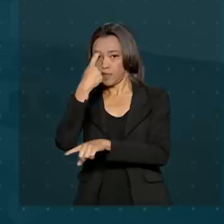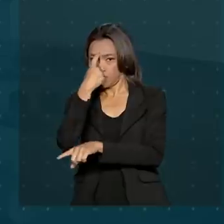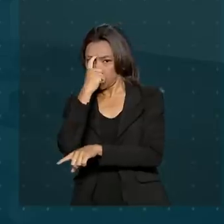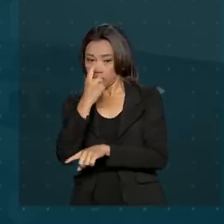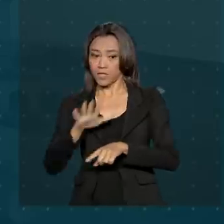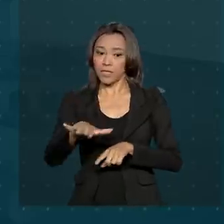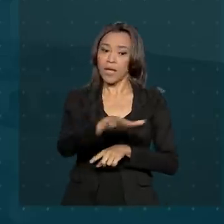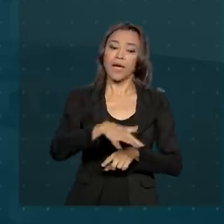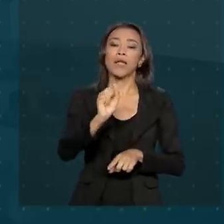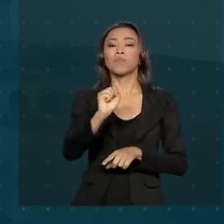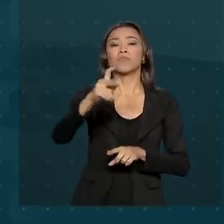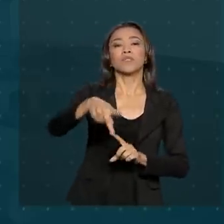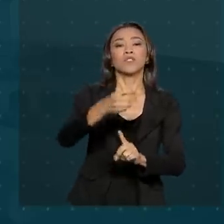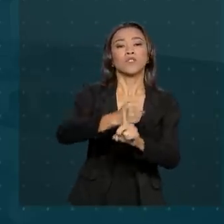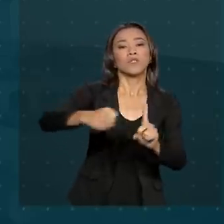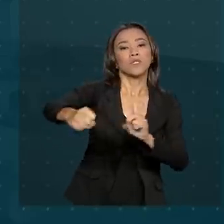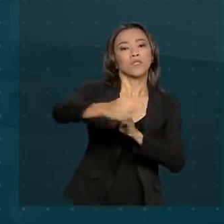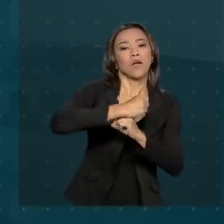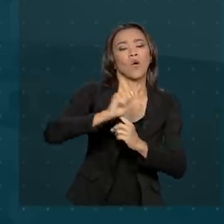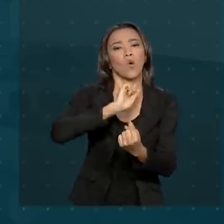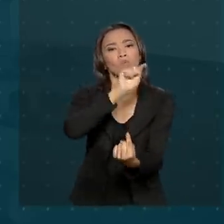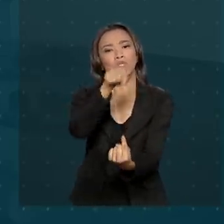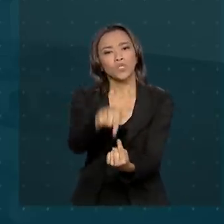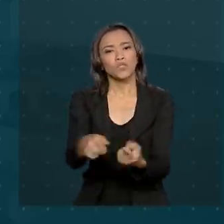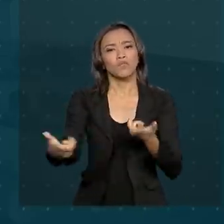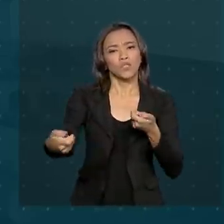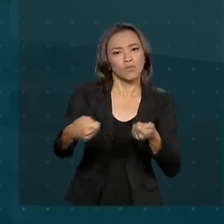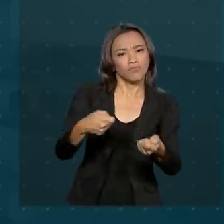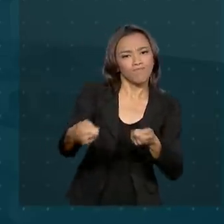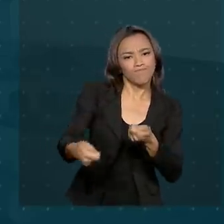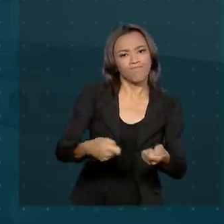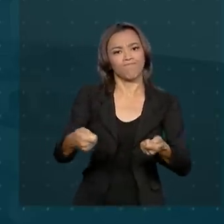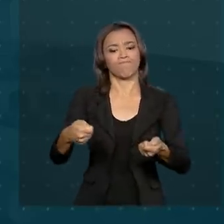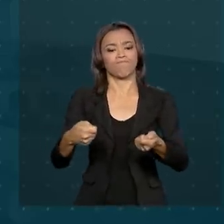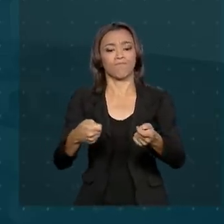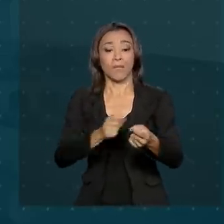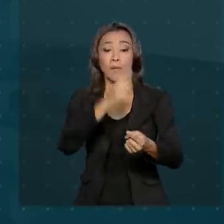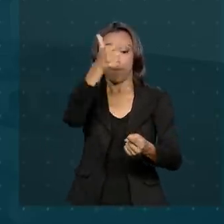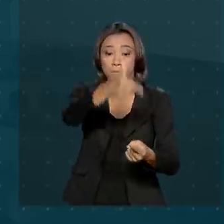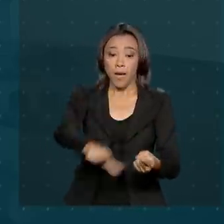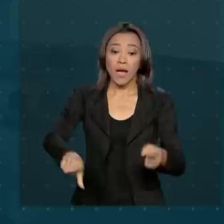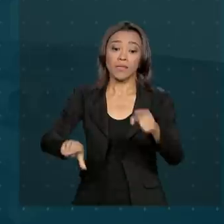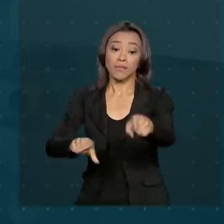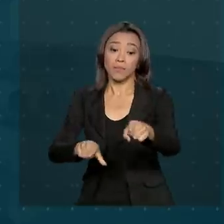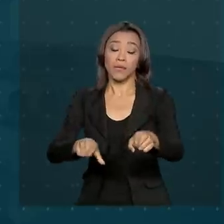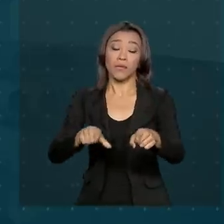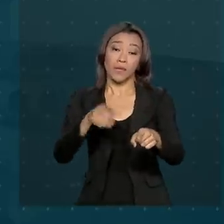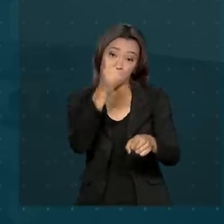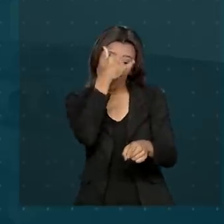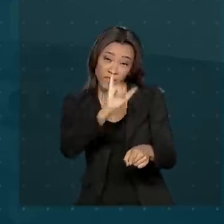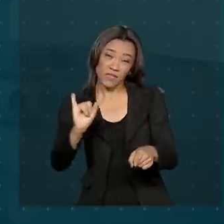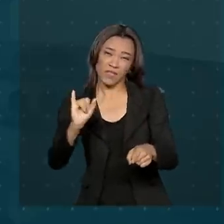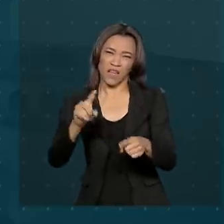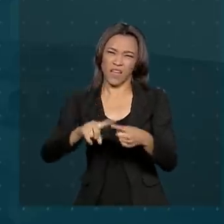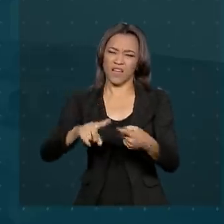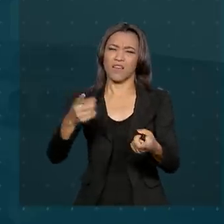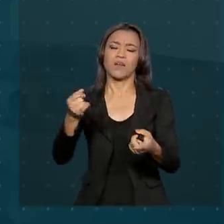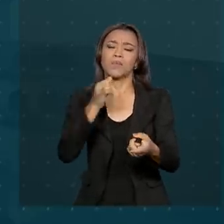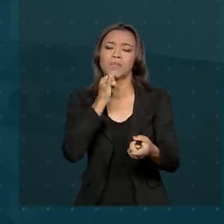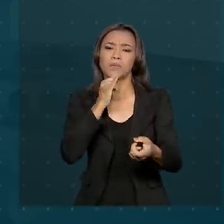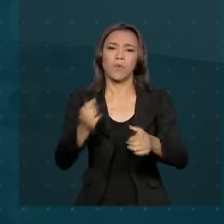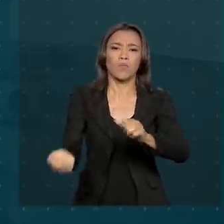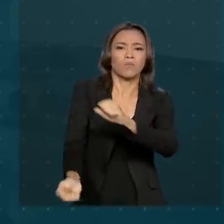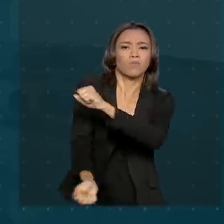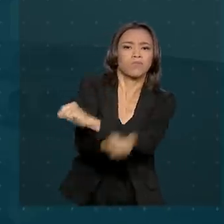com o objetivo de regular os benefícios previdenciários, para ampliar o combate a atividades criminosas, como